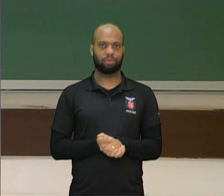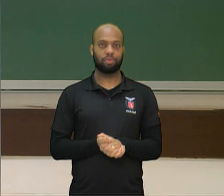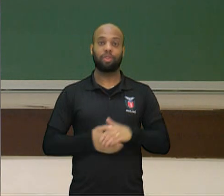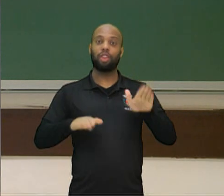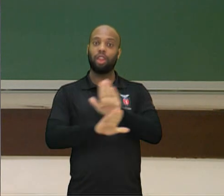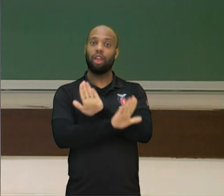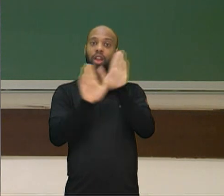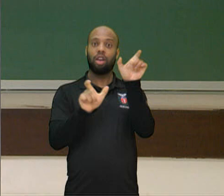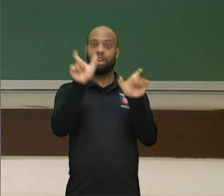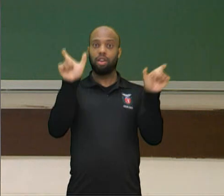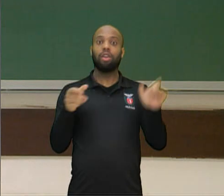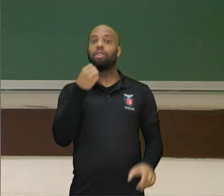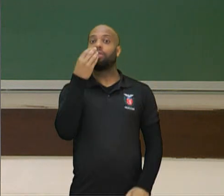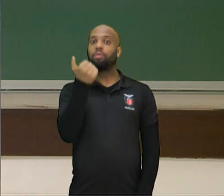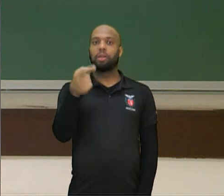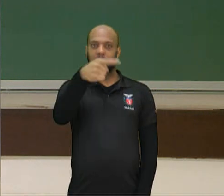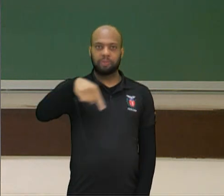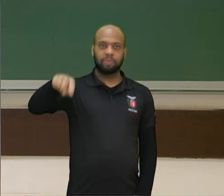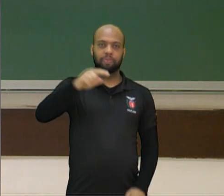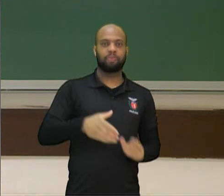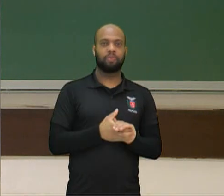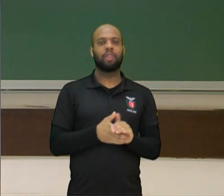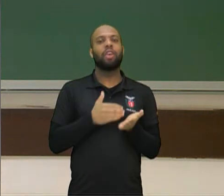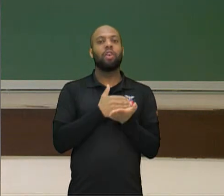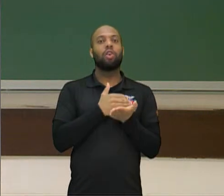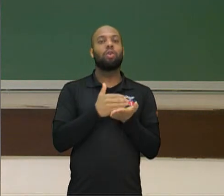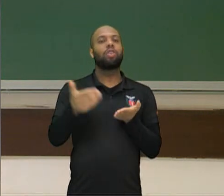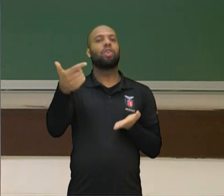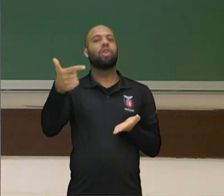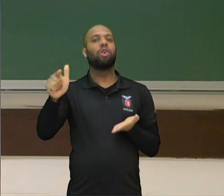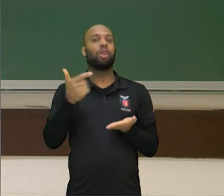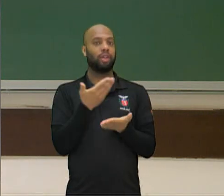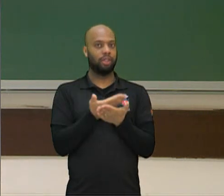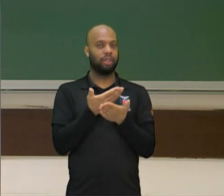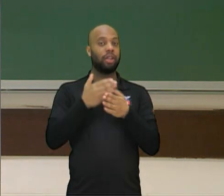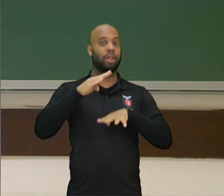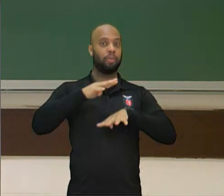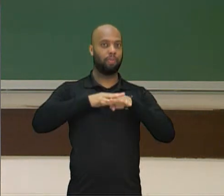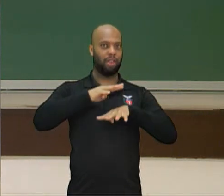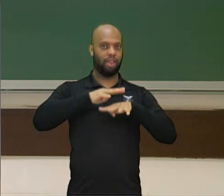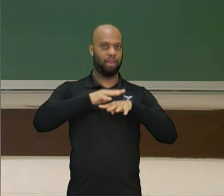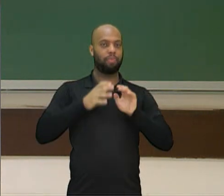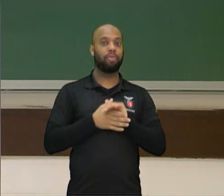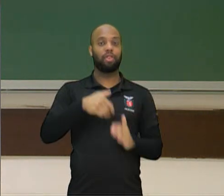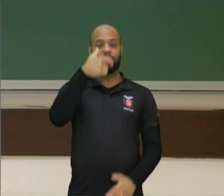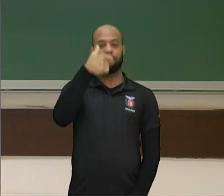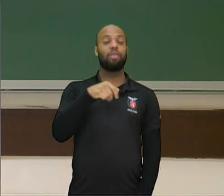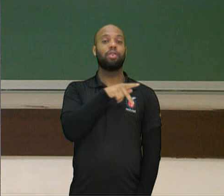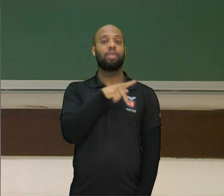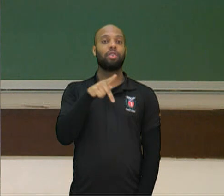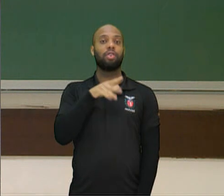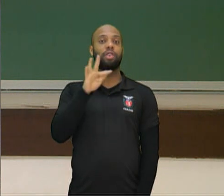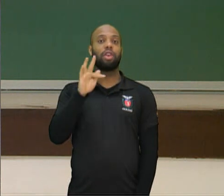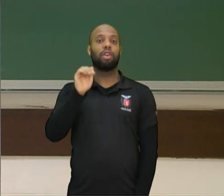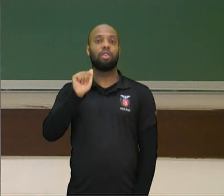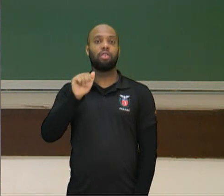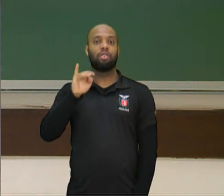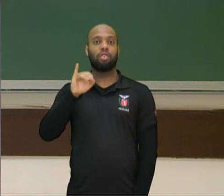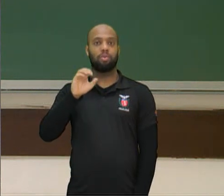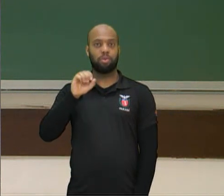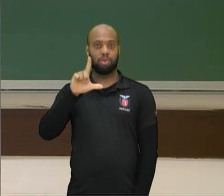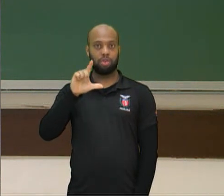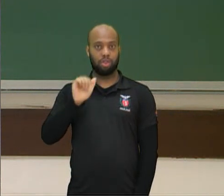Olá pessoal, tudo bom com vocês? Vamos iniciar mais uma aula de matemática. Eu sou a professora Fabiola e